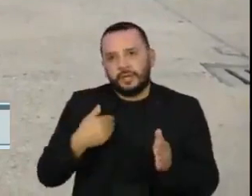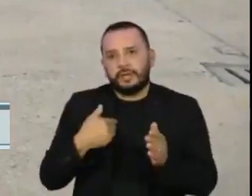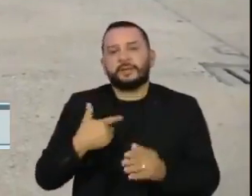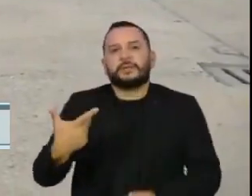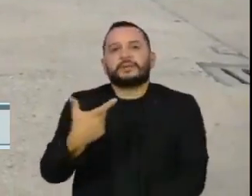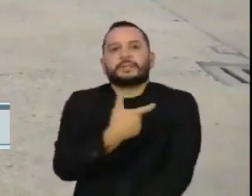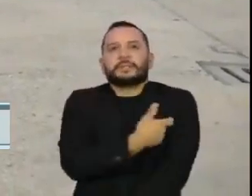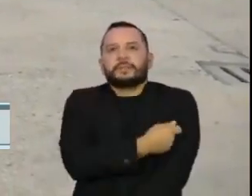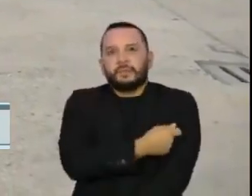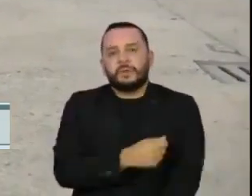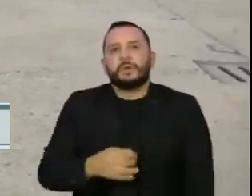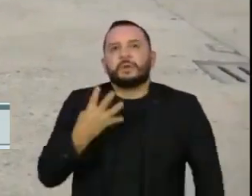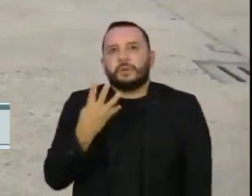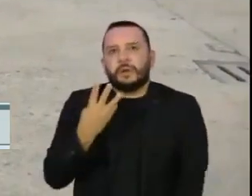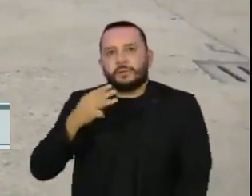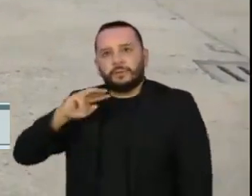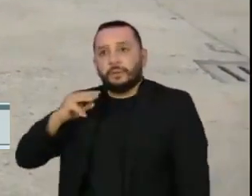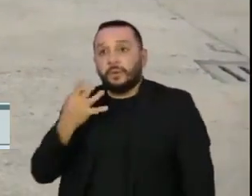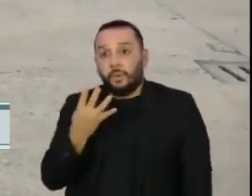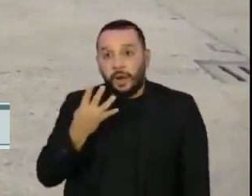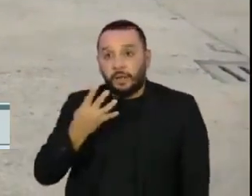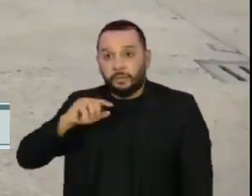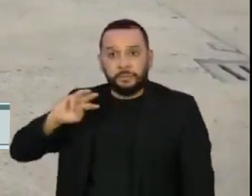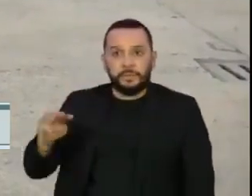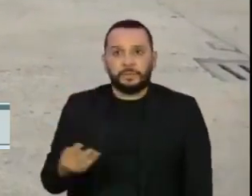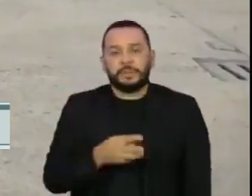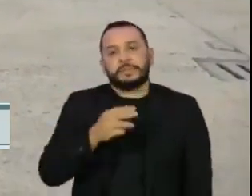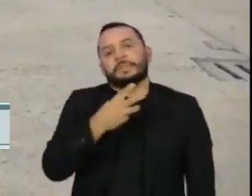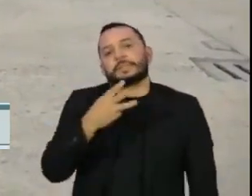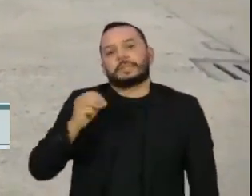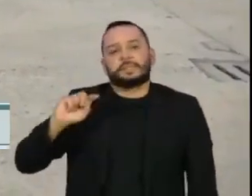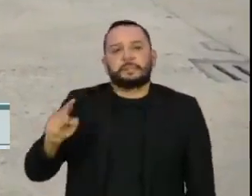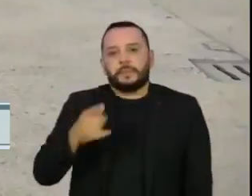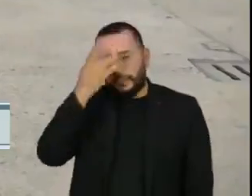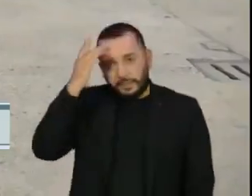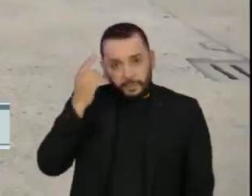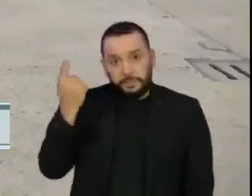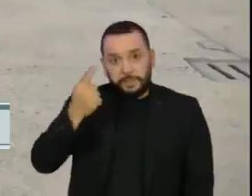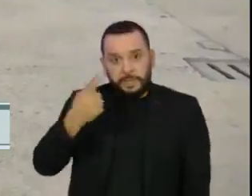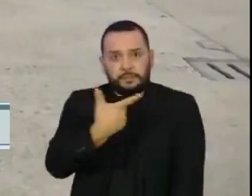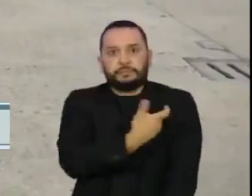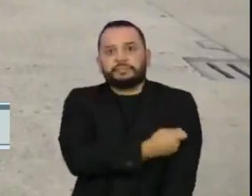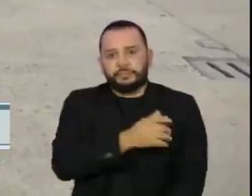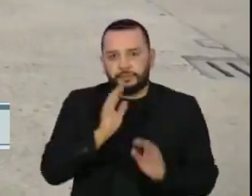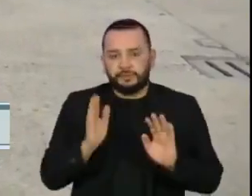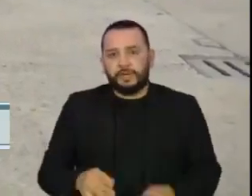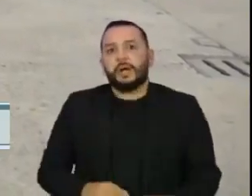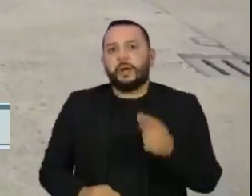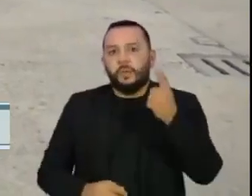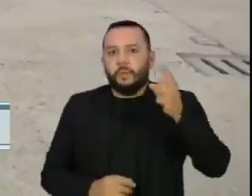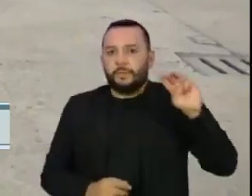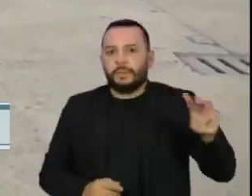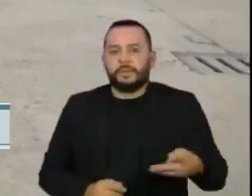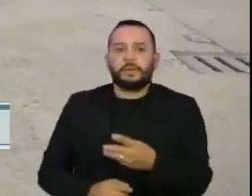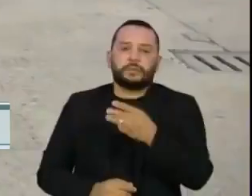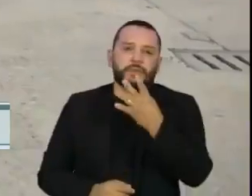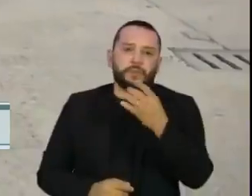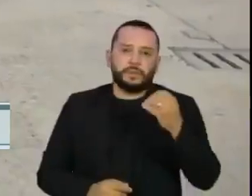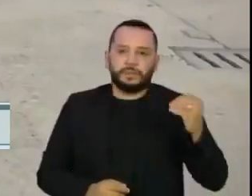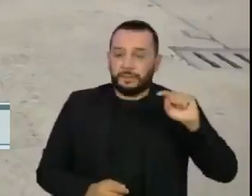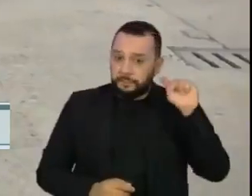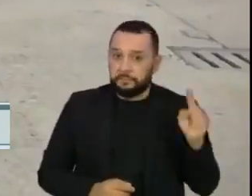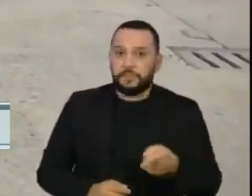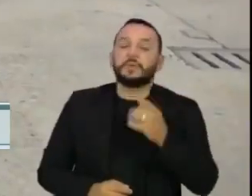4 milhões e 300 mil pessoas que tomaram a primeira dose da vacina contra a Covid-19 e 1 milhão e 400 mil